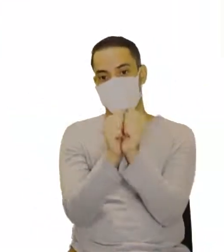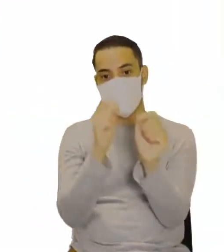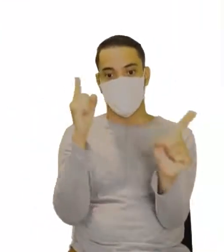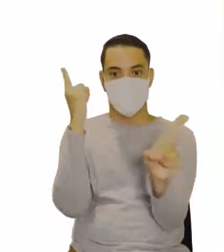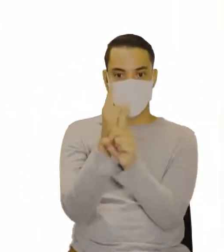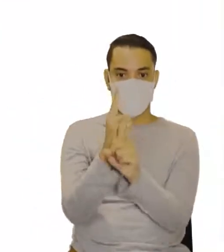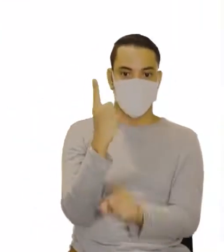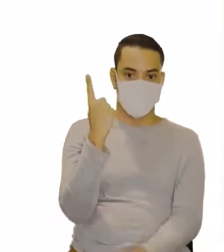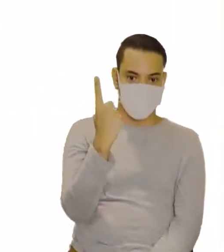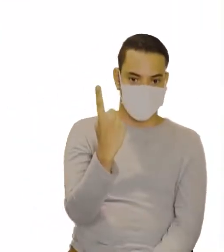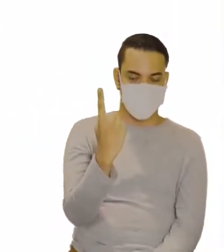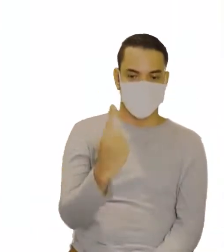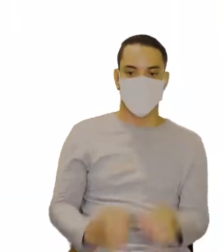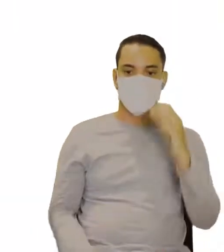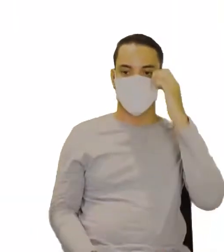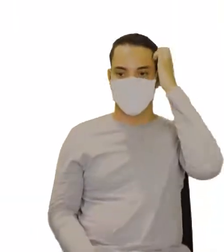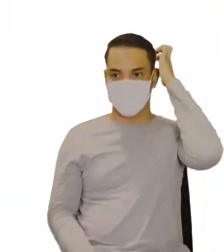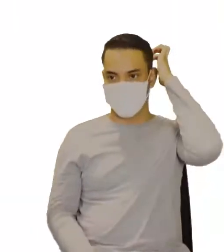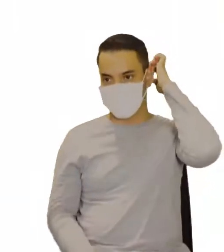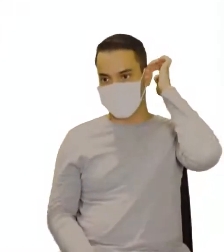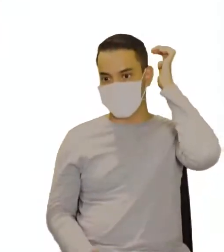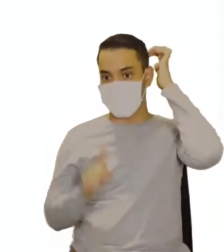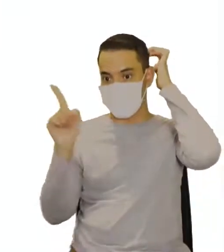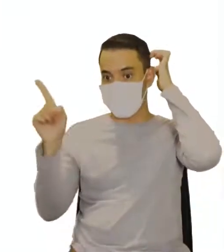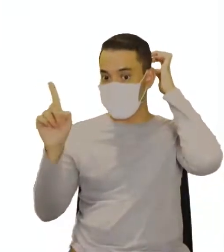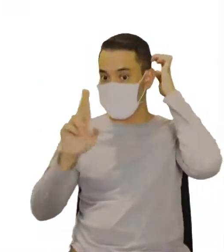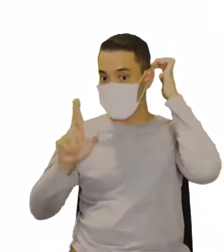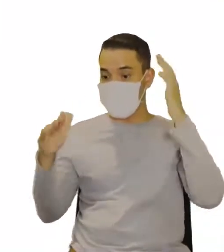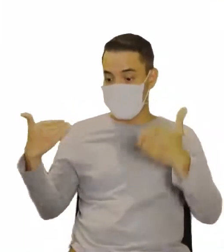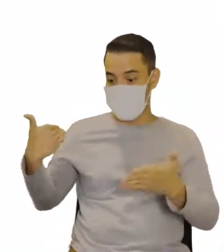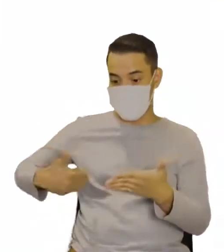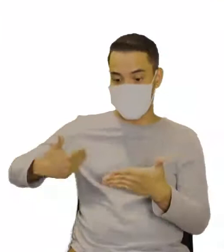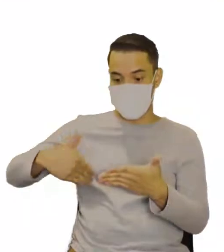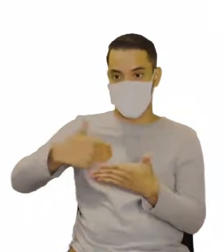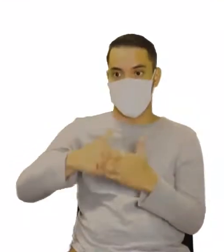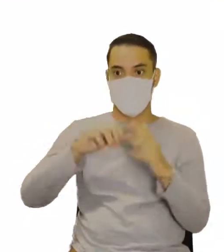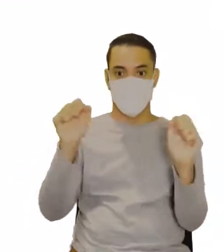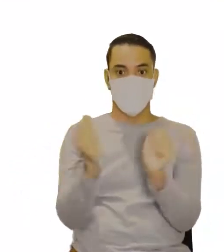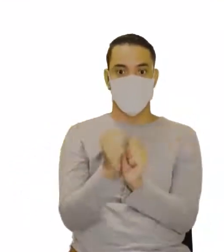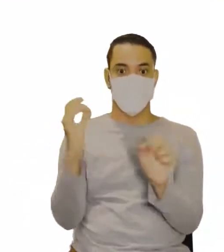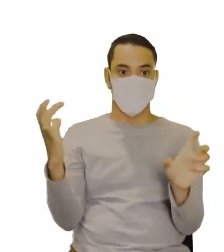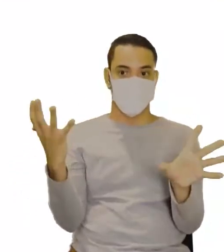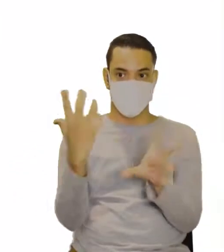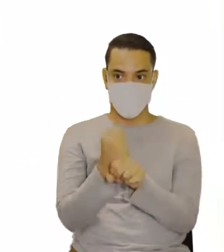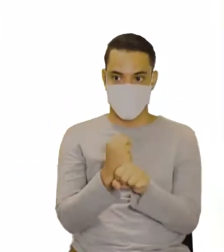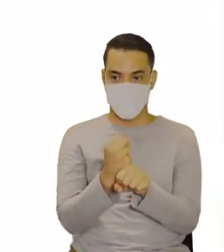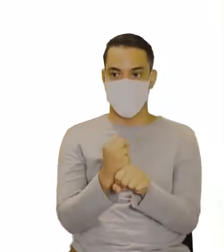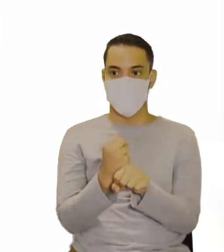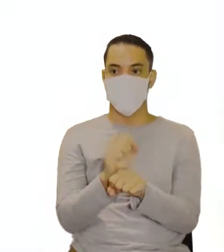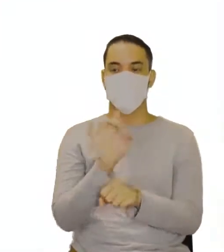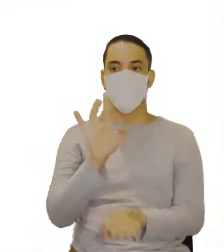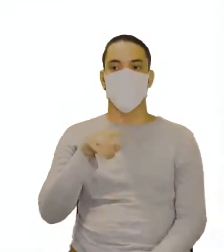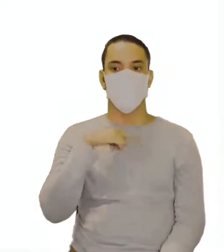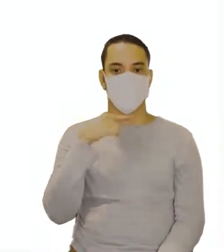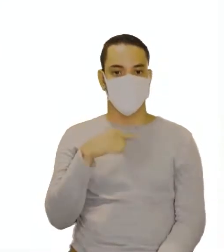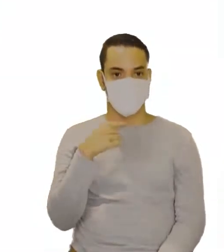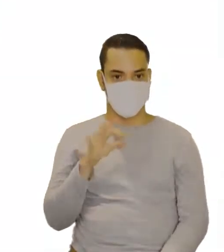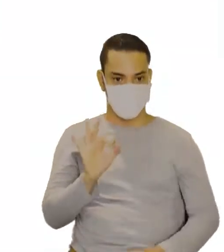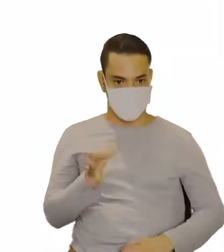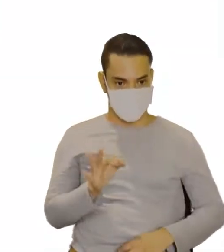uma, certo? Isso aqui está em série com essas outras. Em série a gente soma, tá? Só para tirar essa dúvida